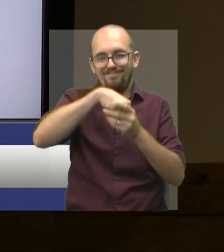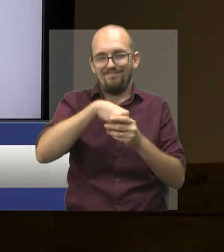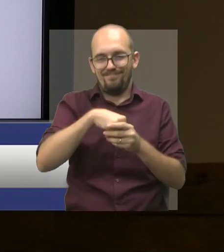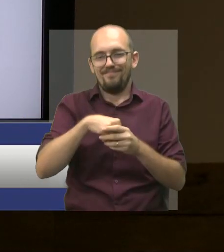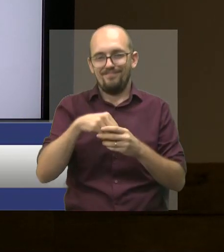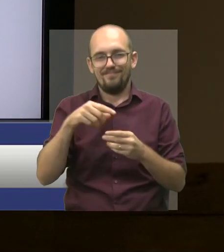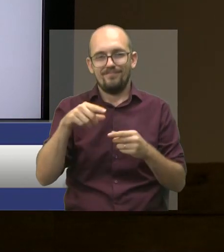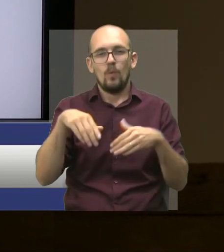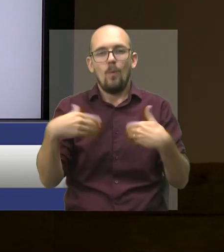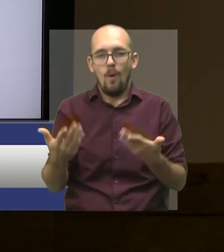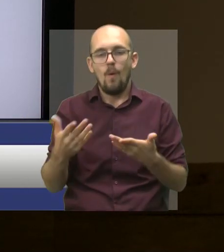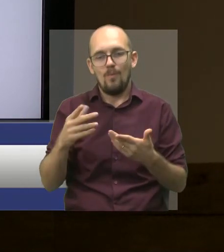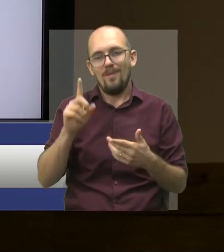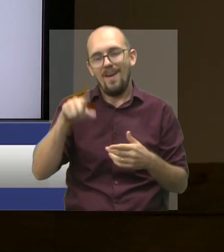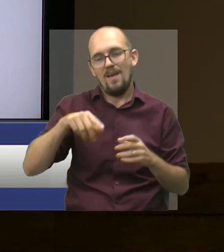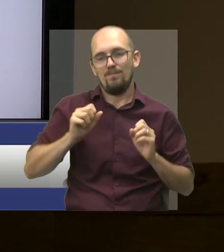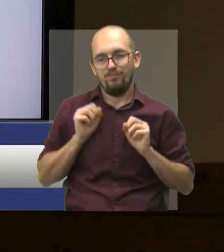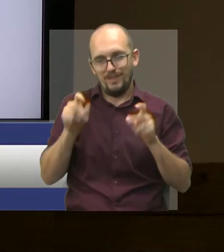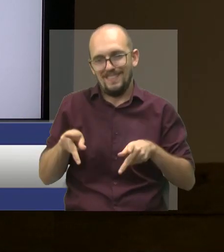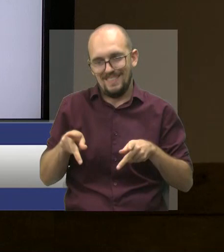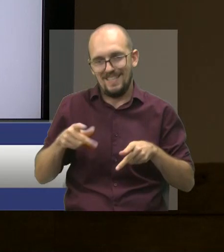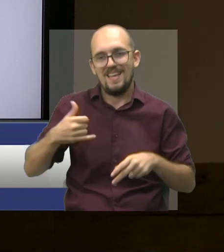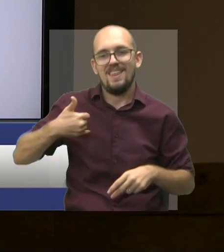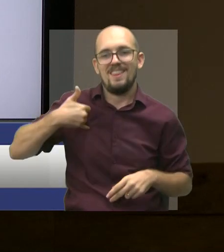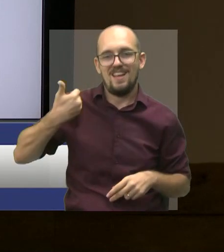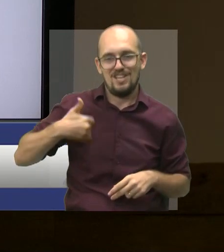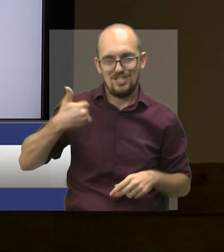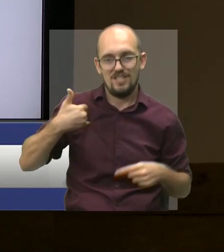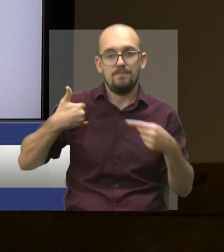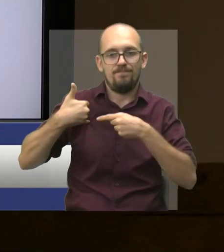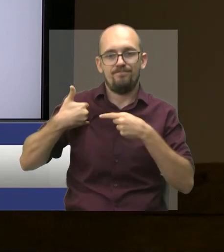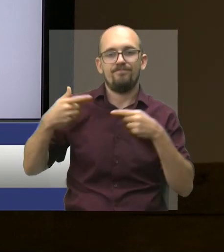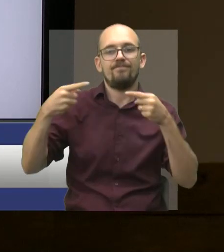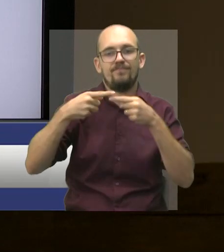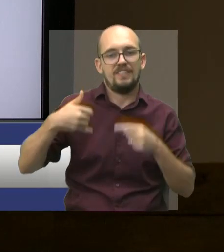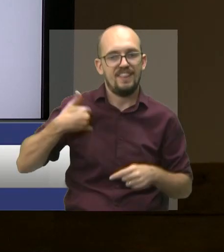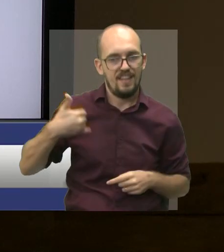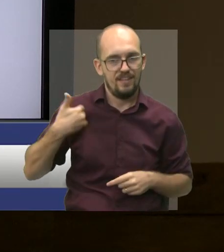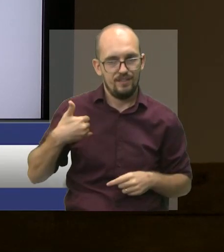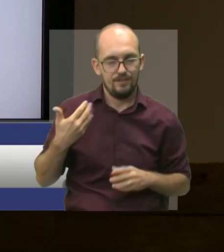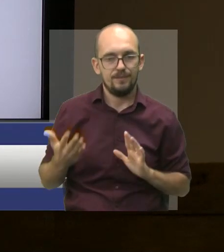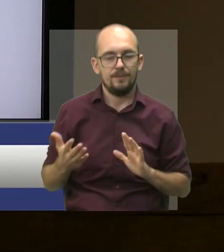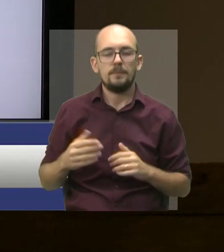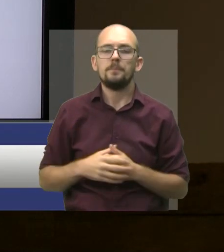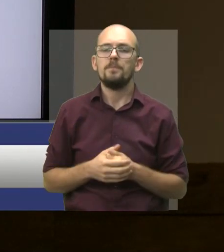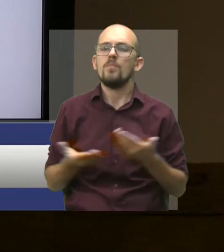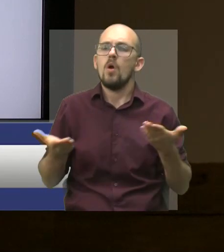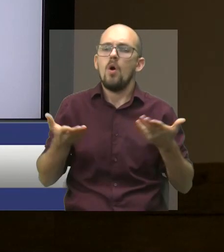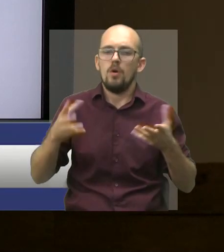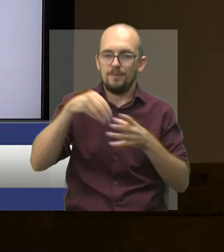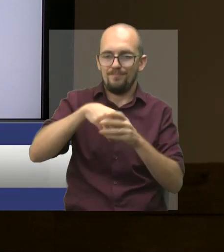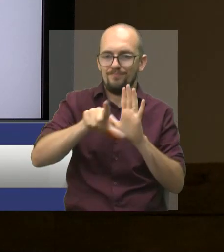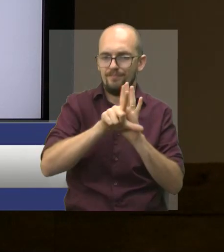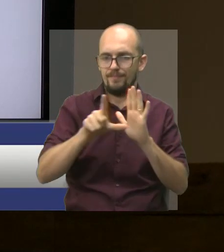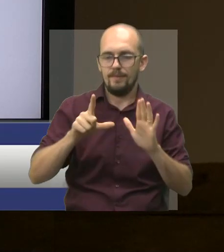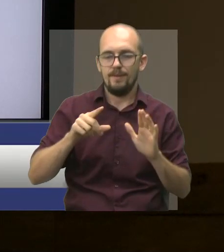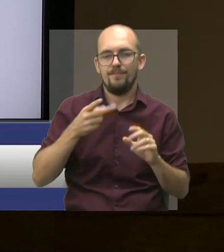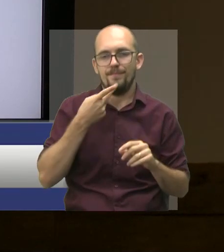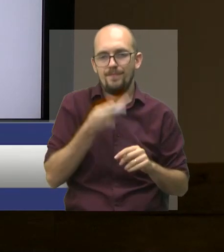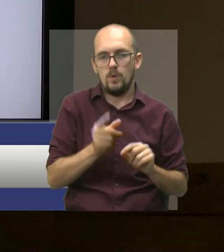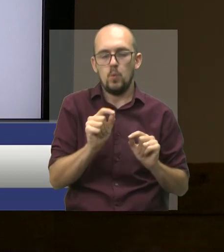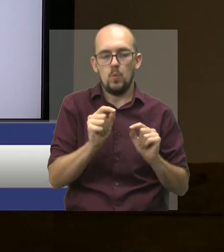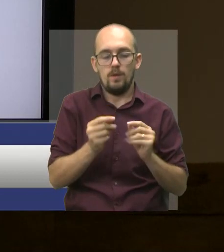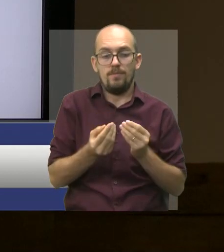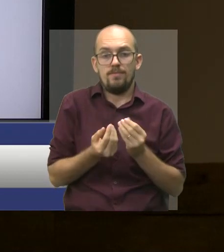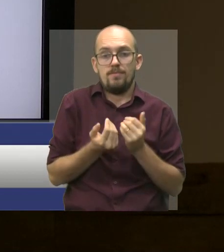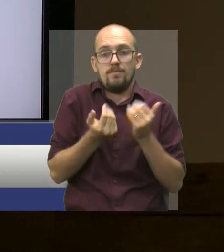emenda constitucional, que é a aposentadoria por idade. Hoje, a lei prevê que, para concessão deste benefício para o homem,